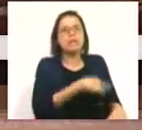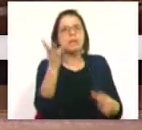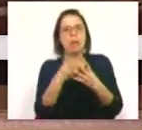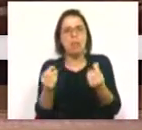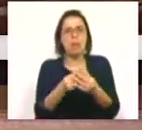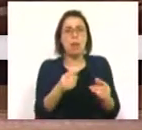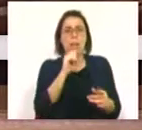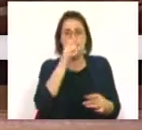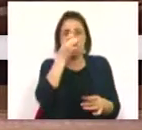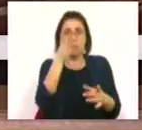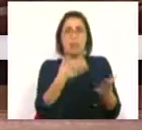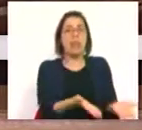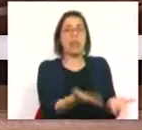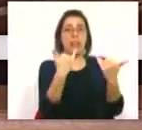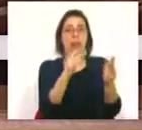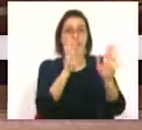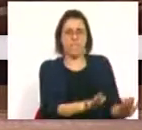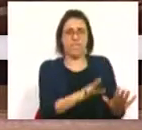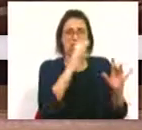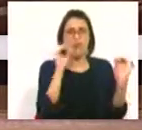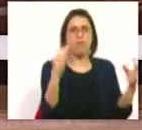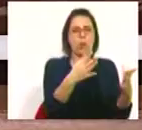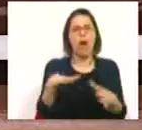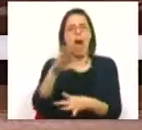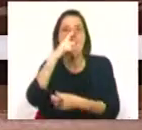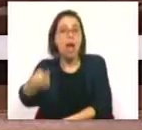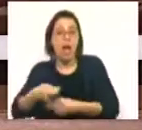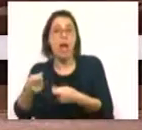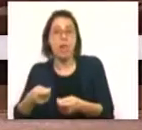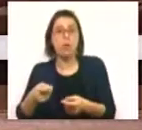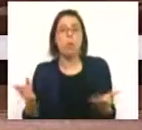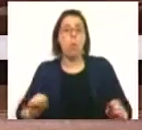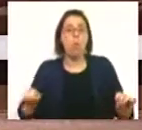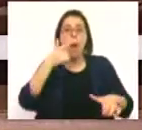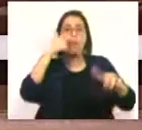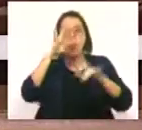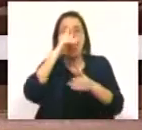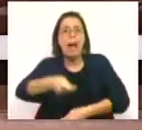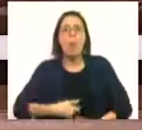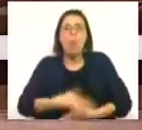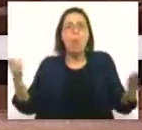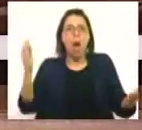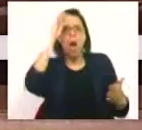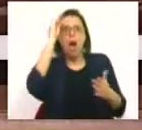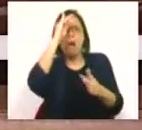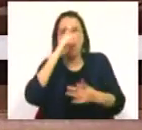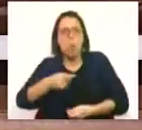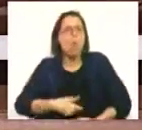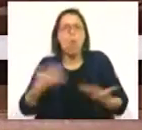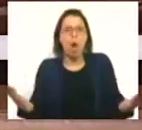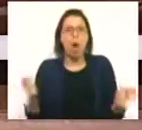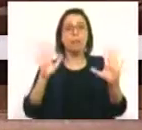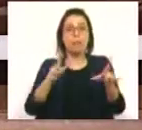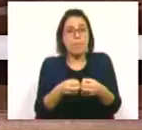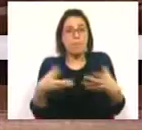material combustível que deixou de ser retirado da floresta e das áreas agrícolas quando deixou de haver gente nos campos e no mundo rural. Ora,